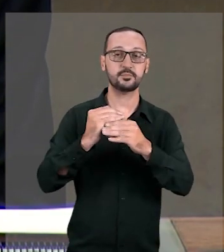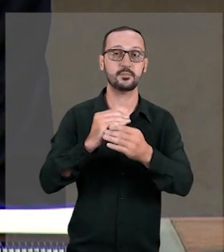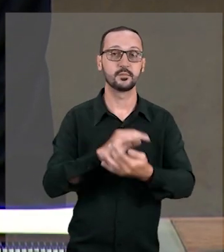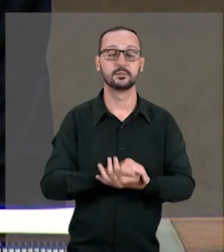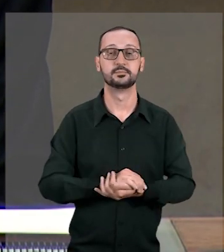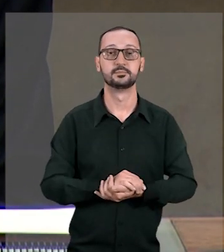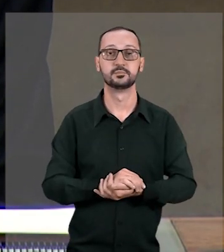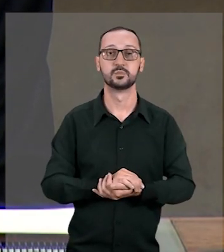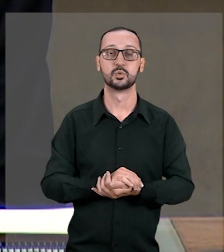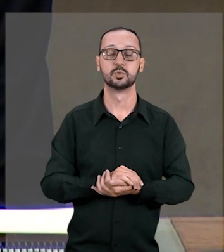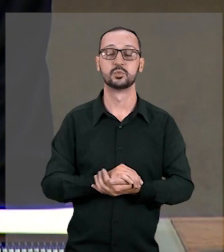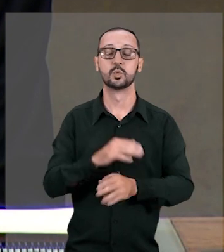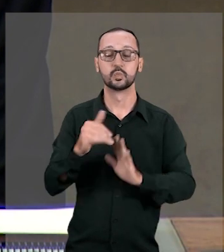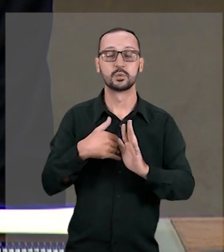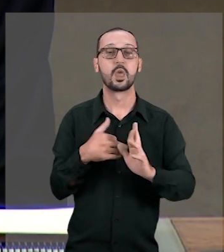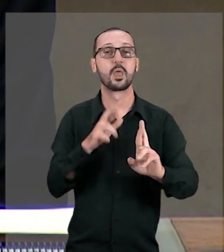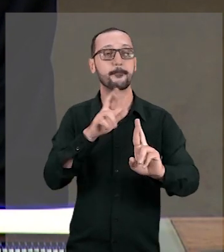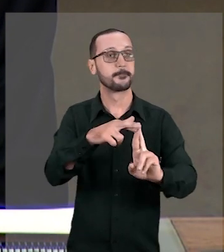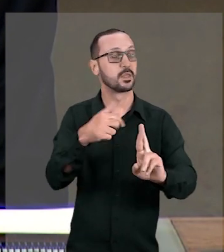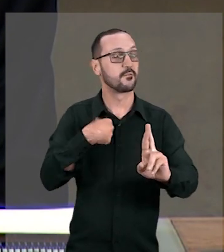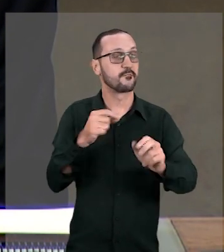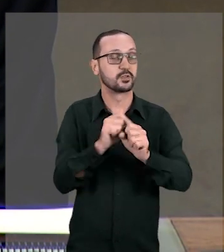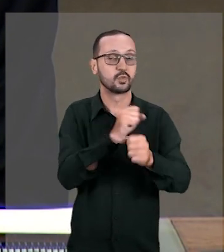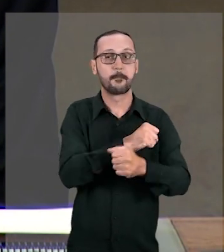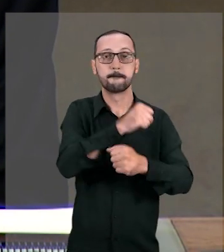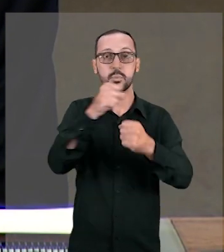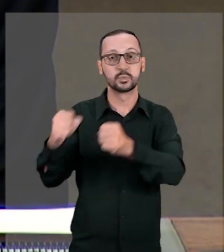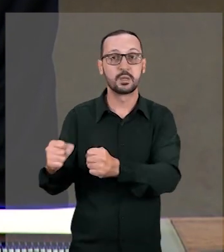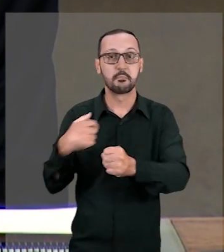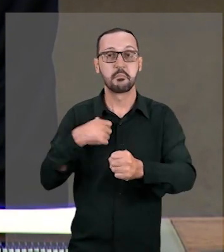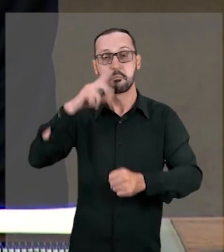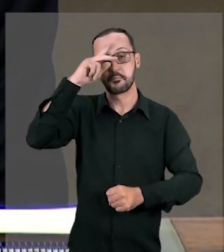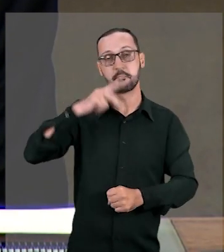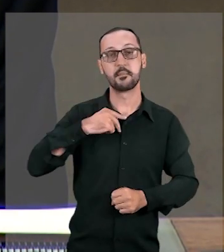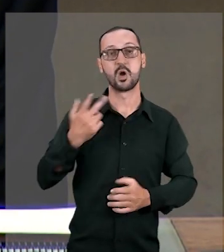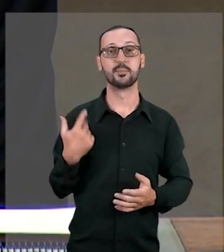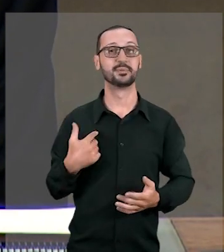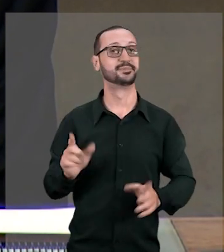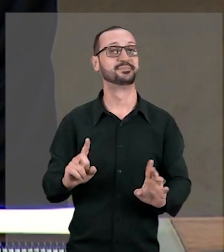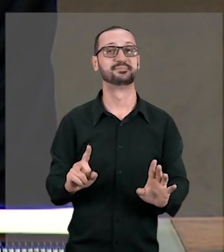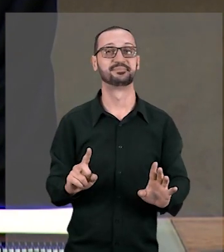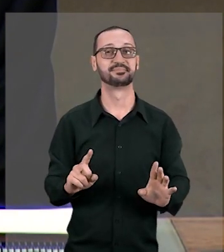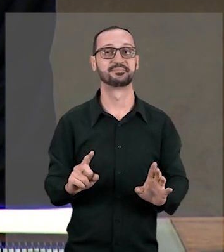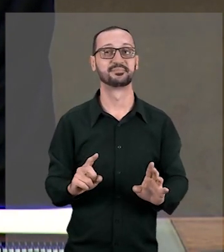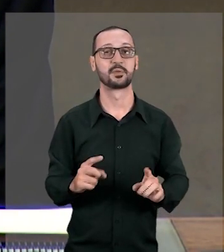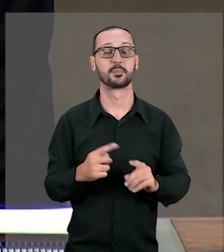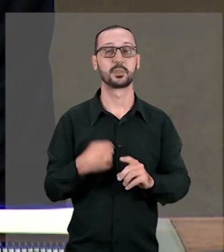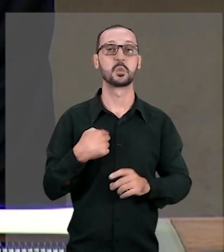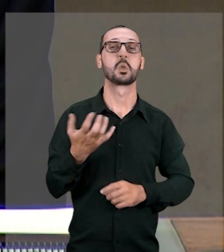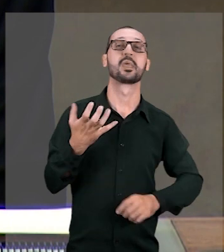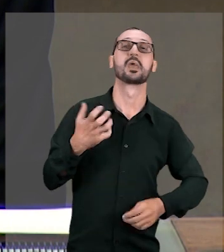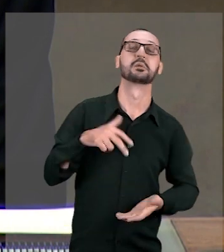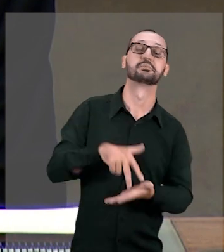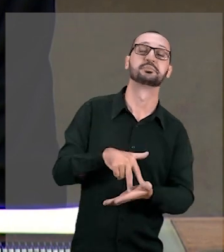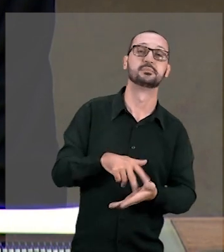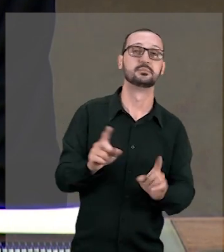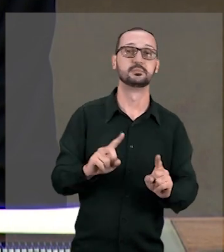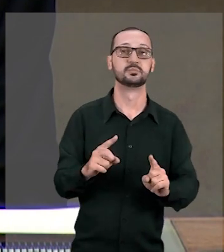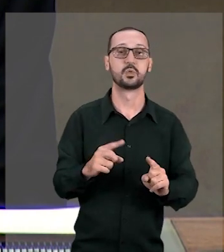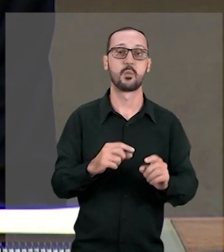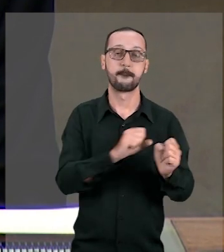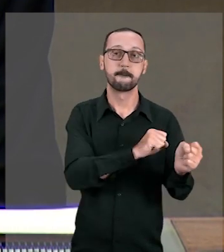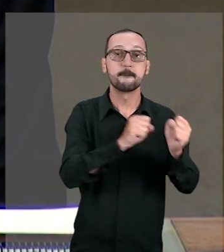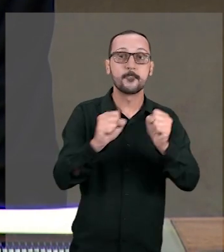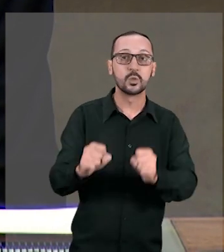todo poder é representativo. Ninguém exerce poder em nome próprio. É porque eu quero. O poder que